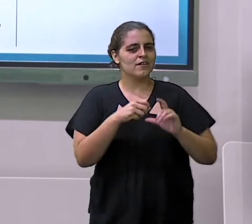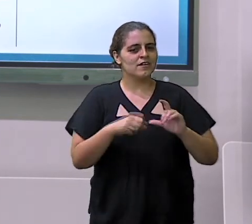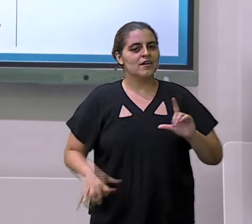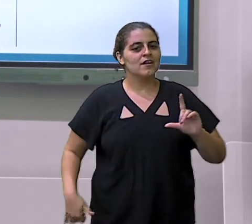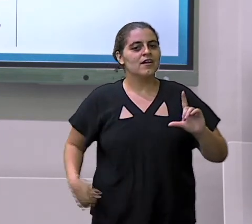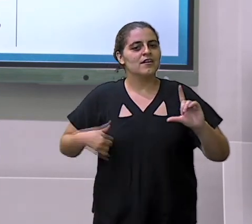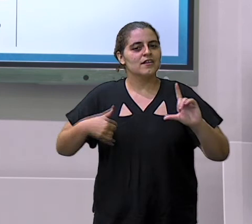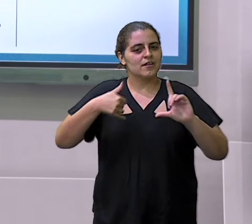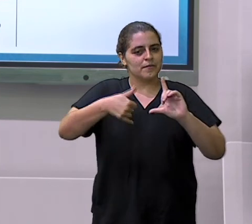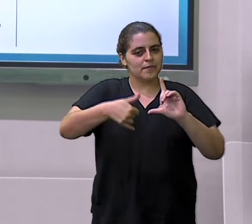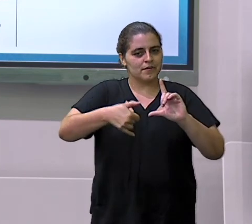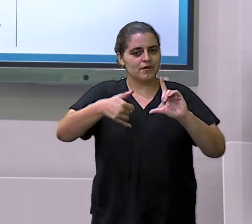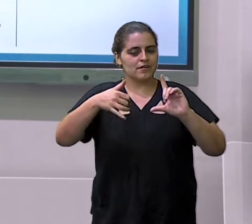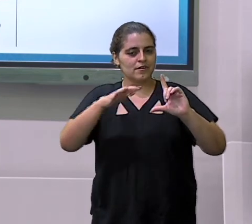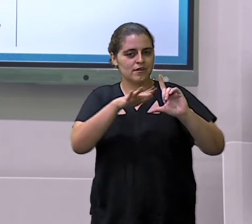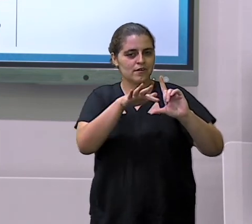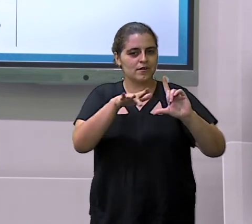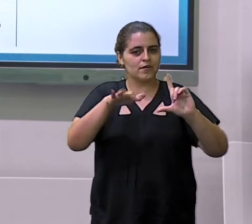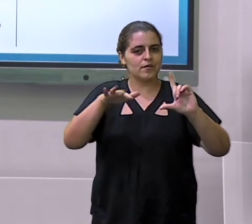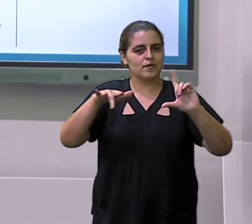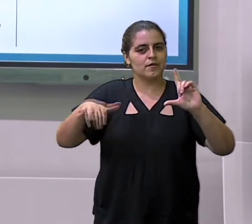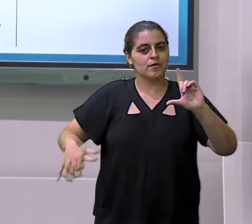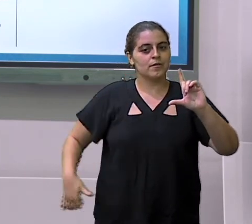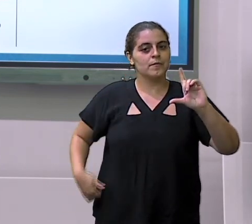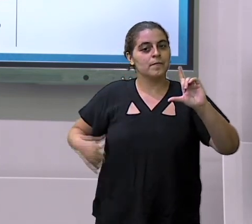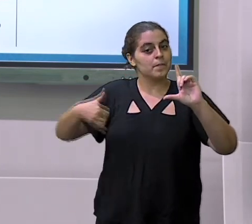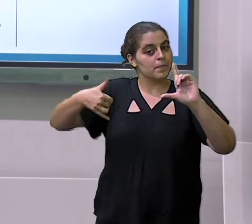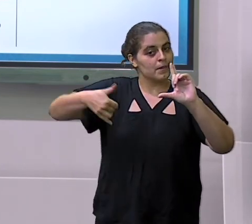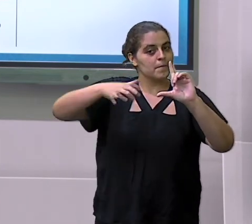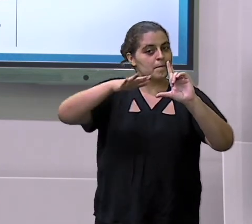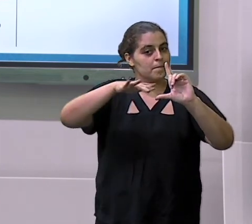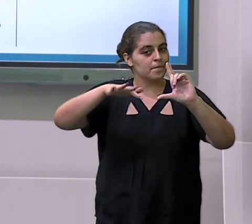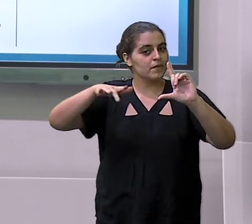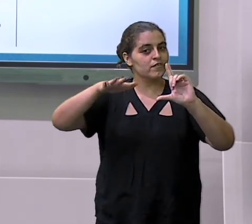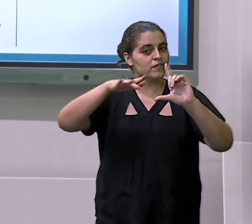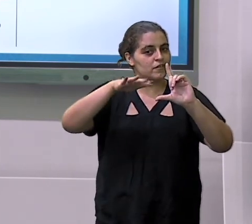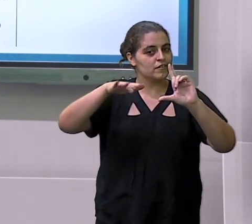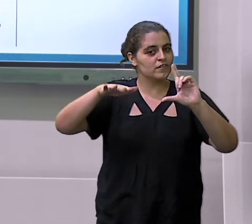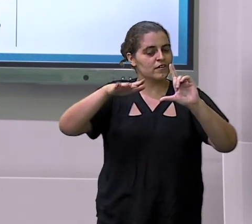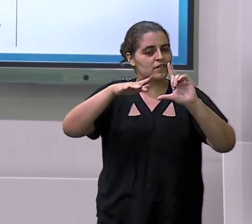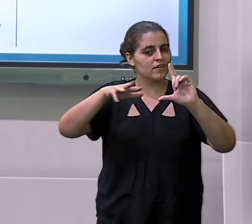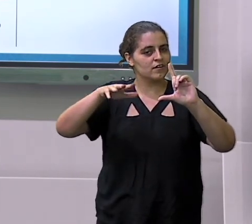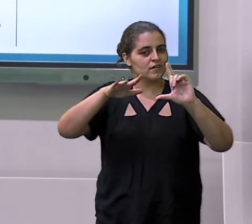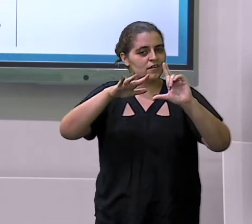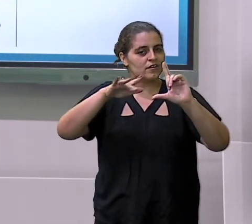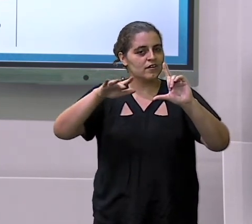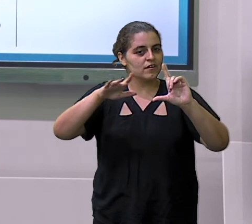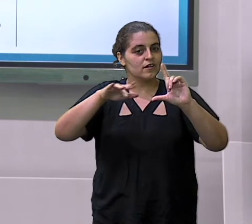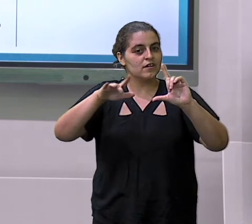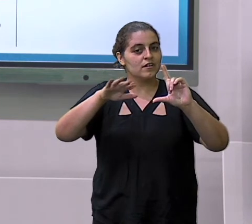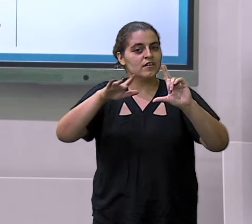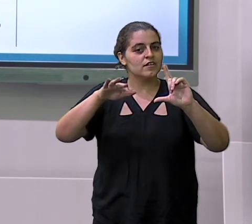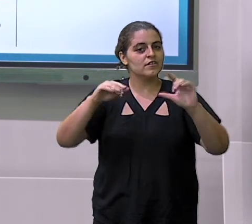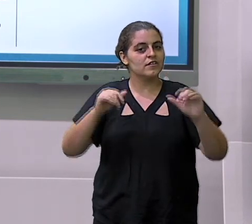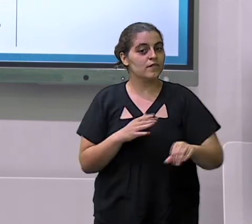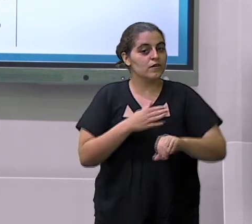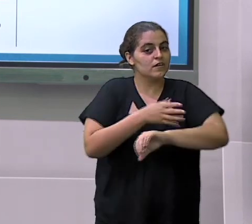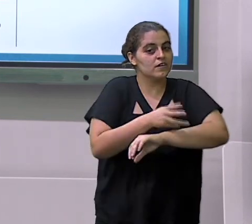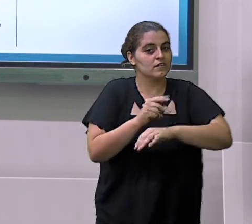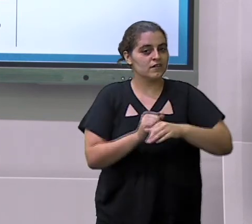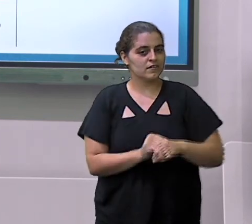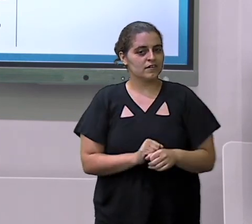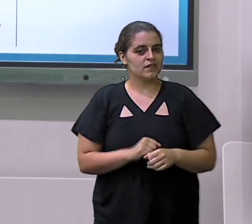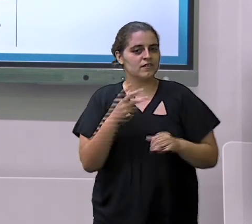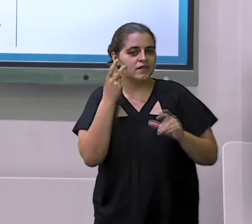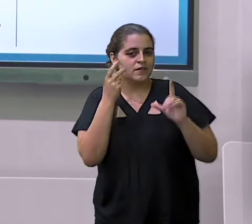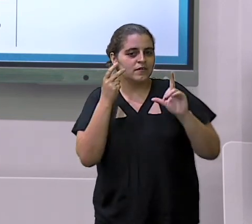Para acessá-la agora mesmo, aponte a câmera do seu celular na imagem que aparece no canto da tela, que você será direcionado